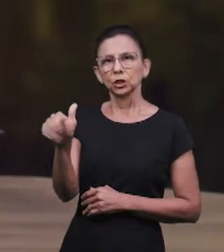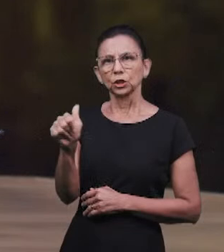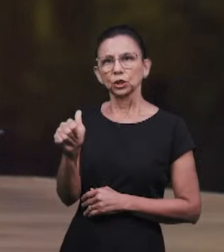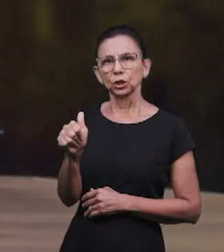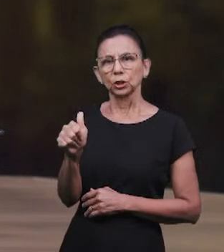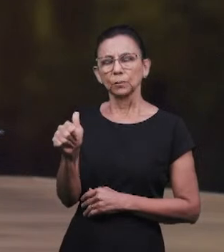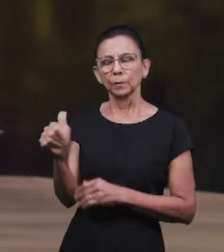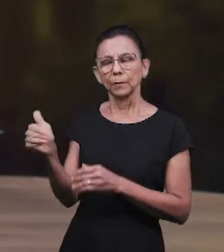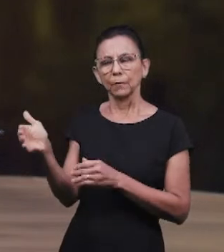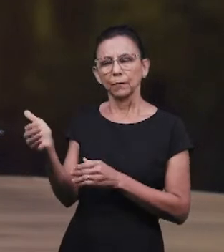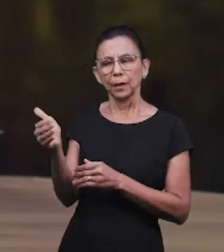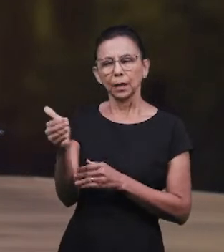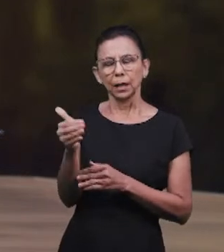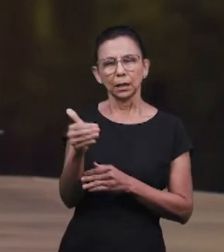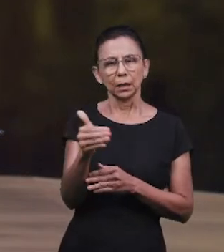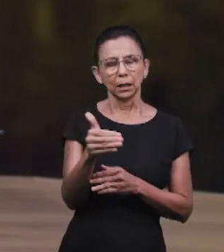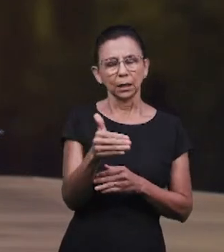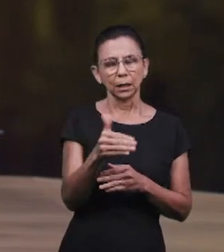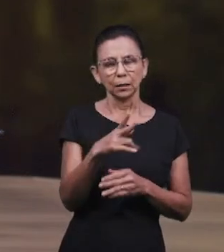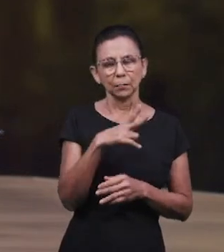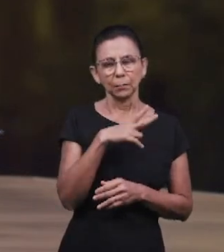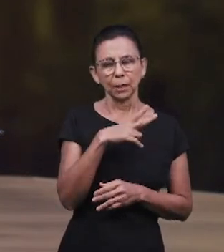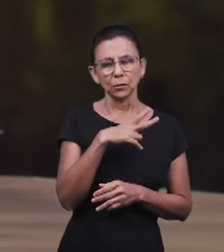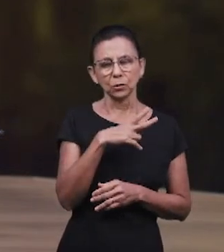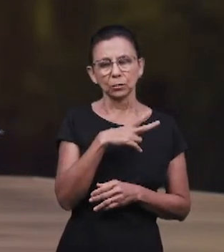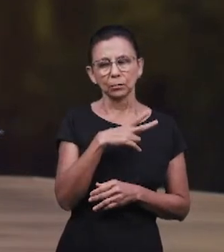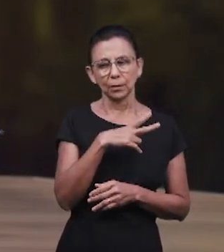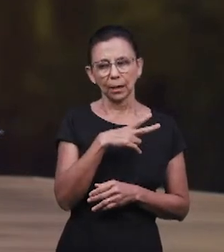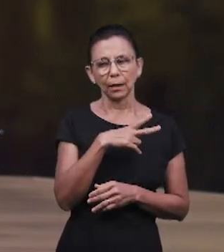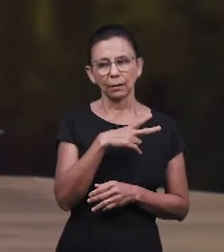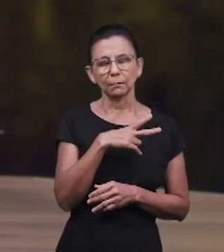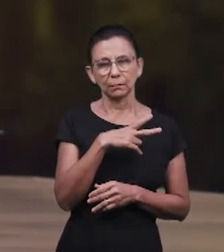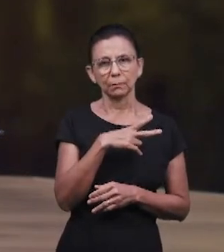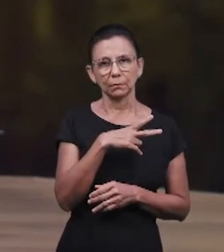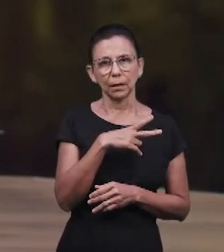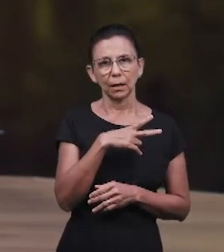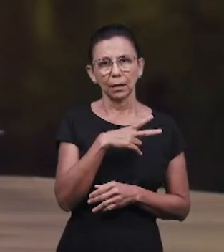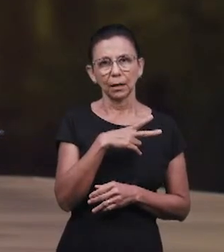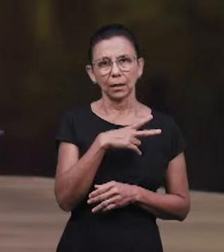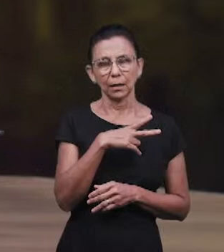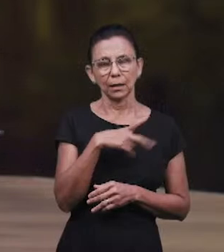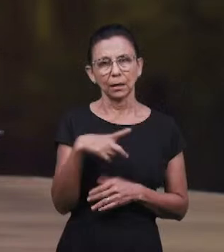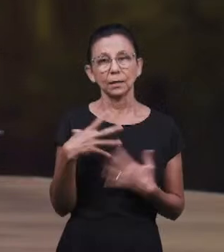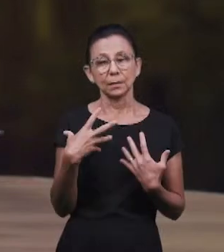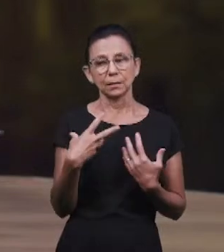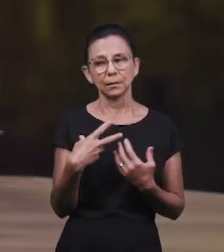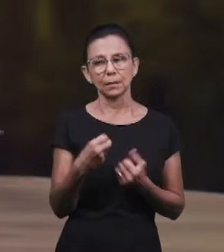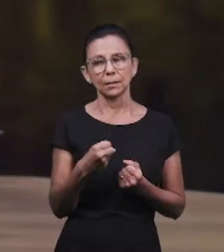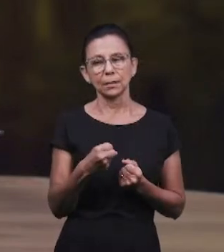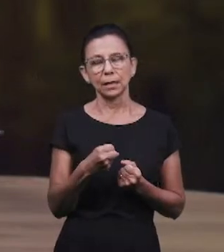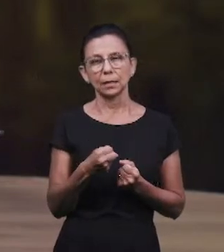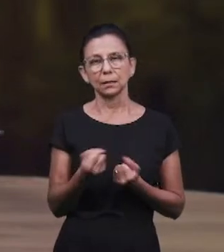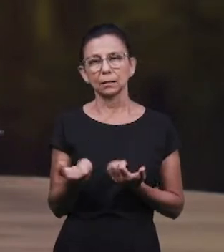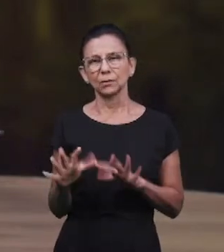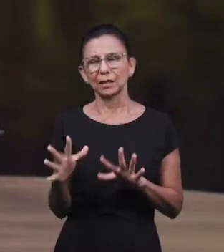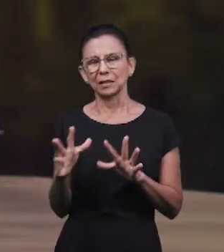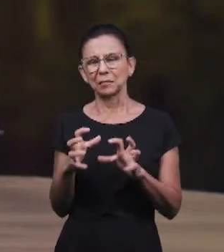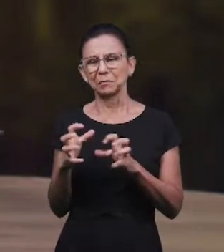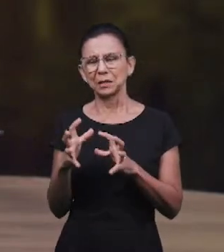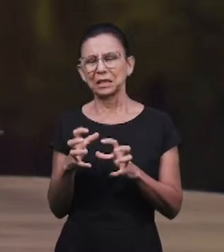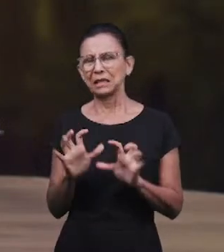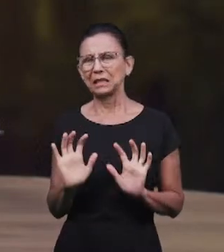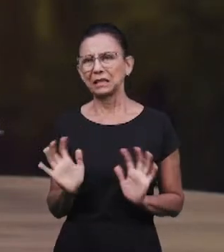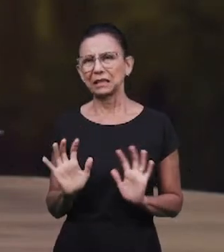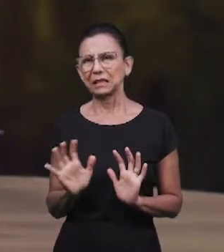conversem particular, com carinho, porque as crianças aceitam isso. Eles não